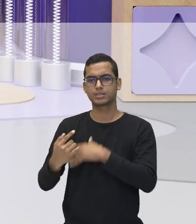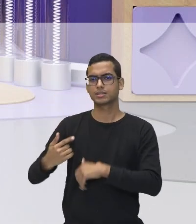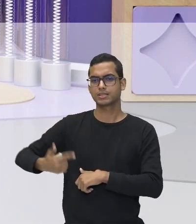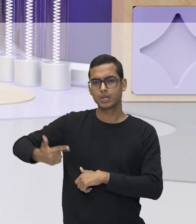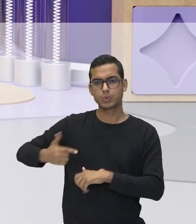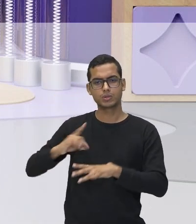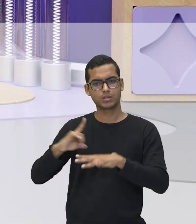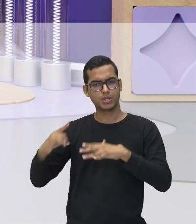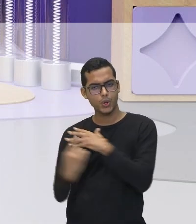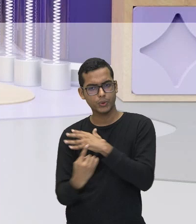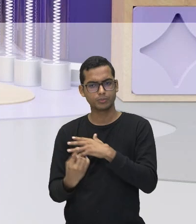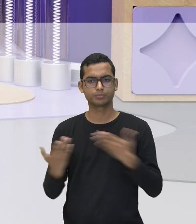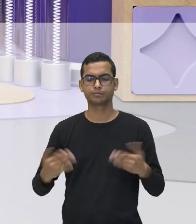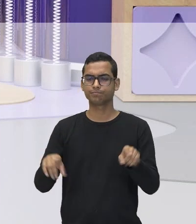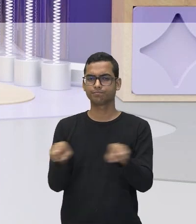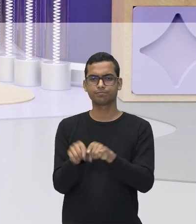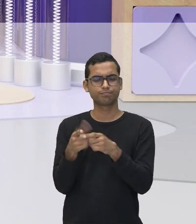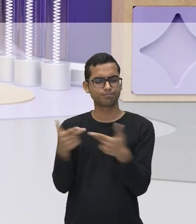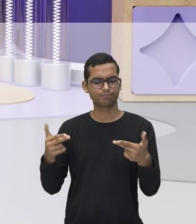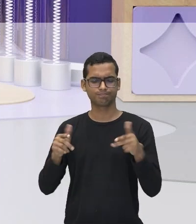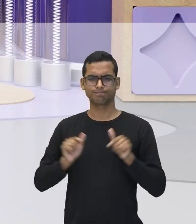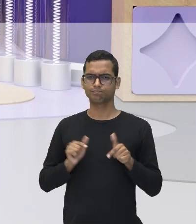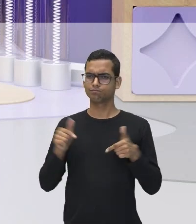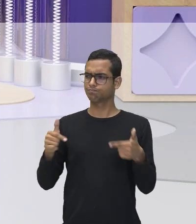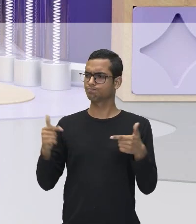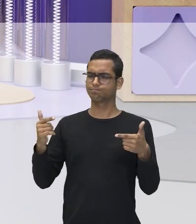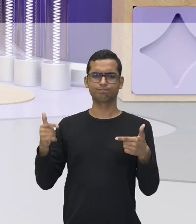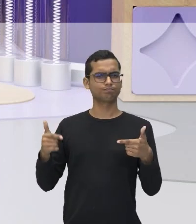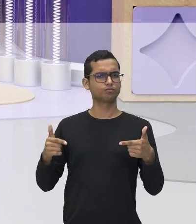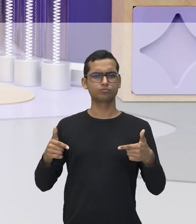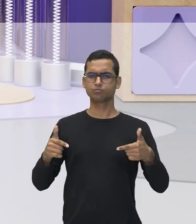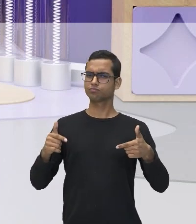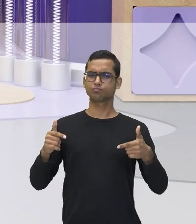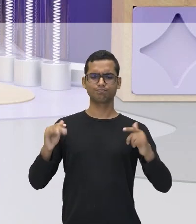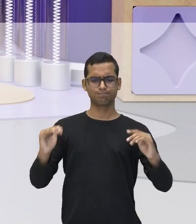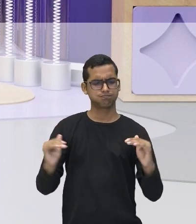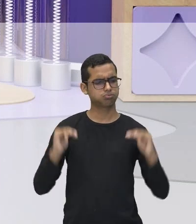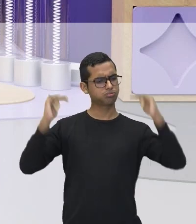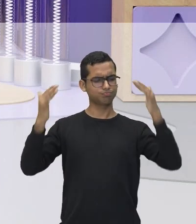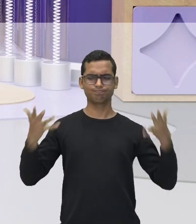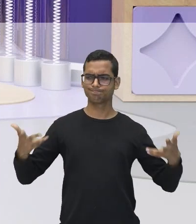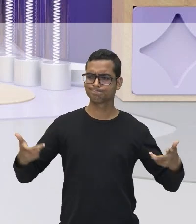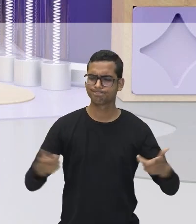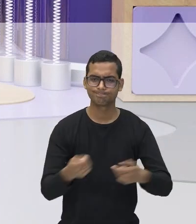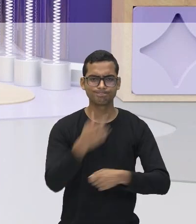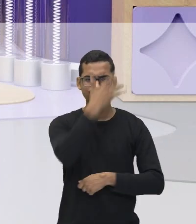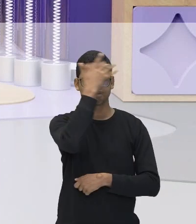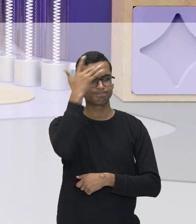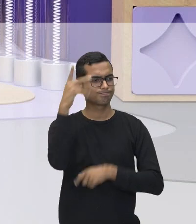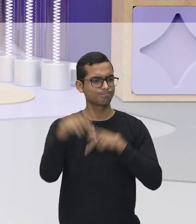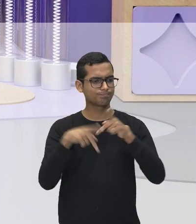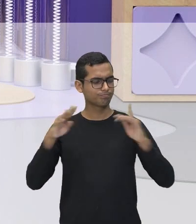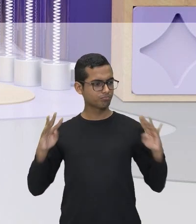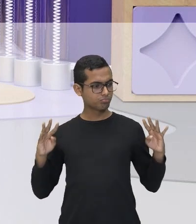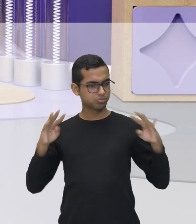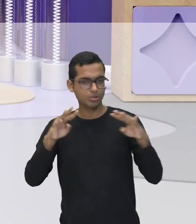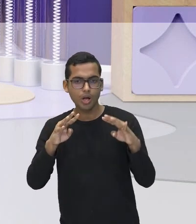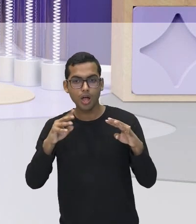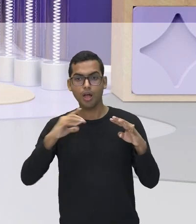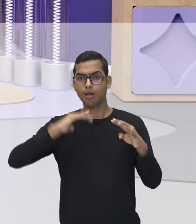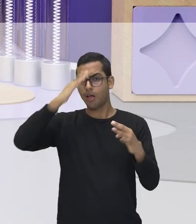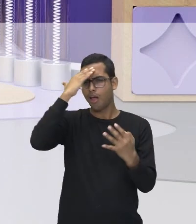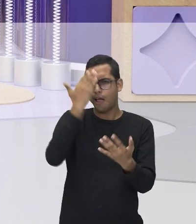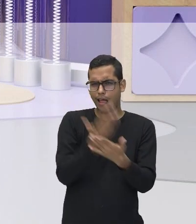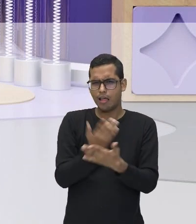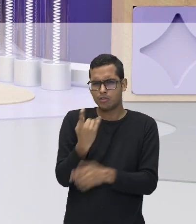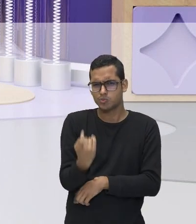coisas tão grandes, fizeram proezas tão notáveis que aquele povo acreditava que não era